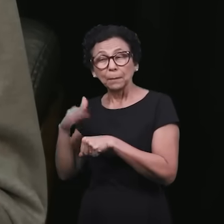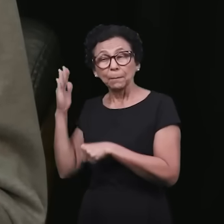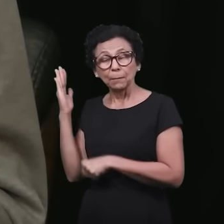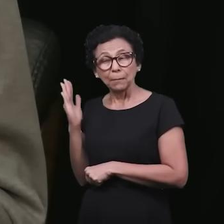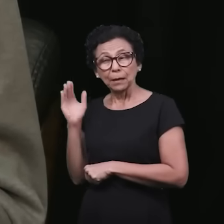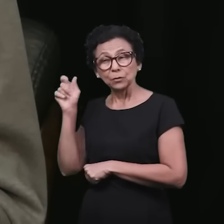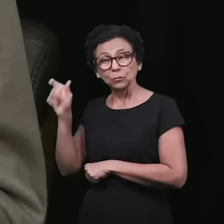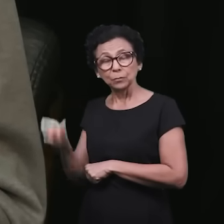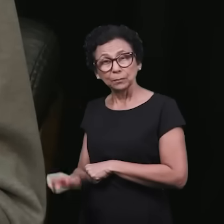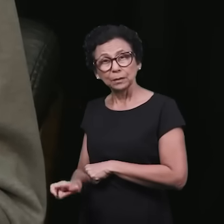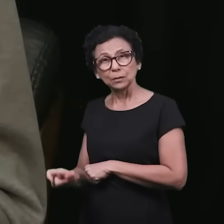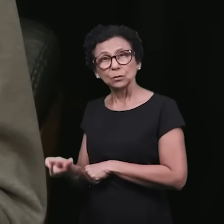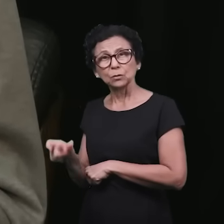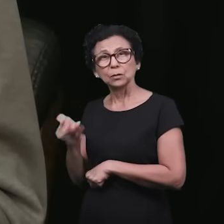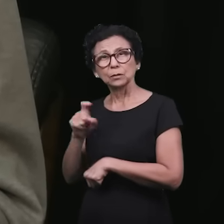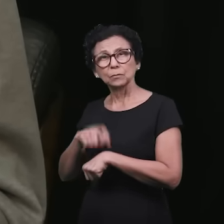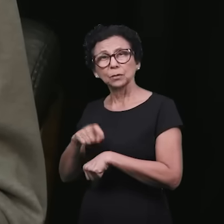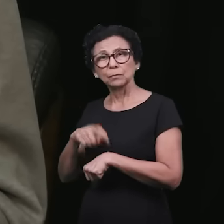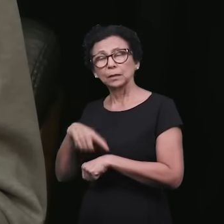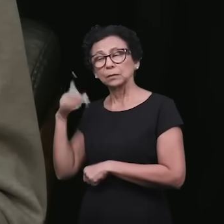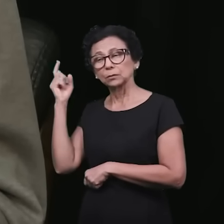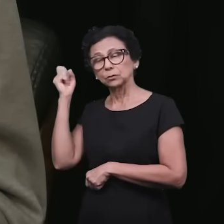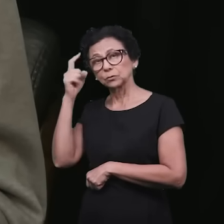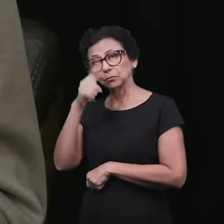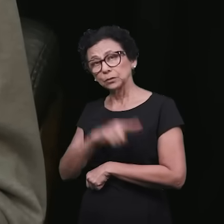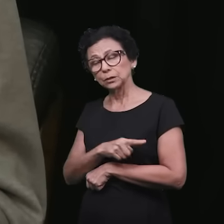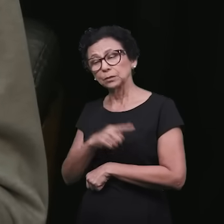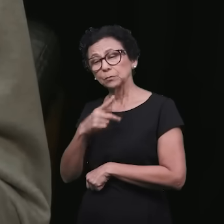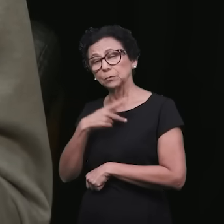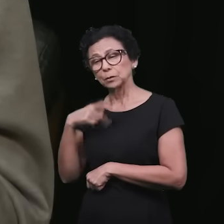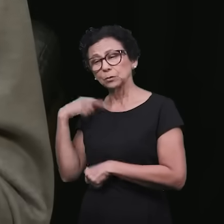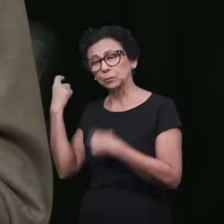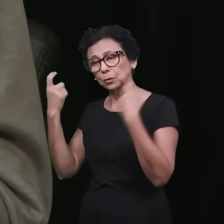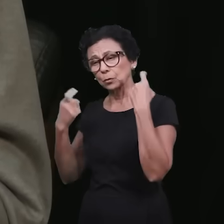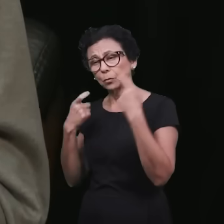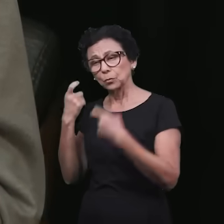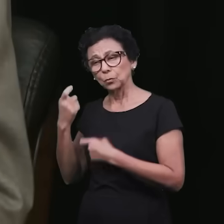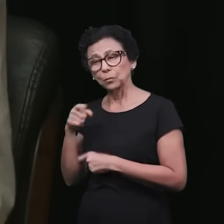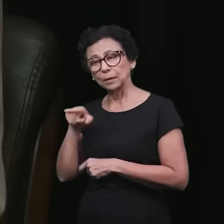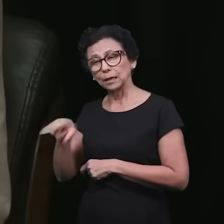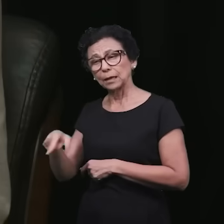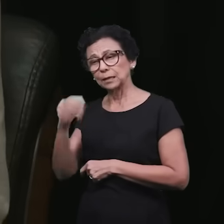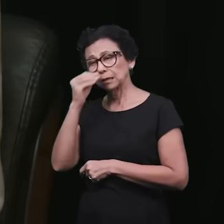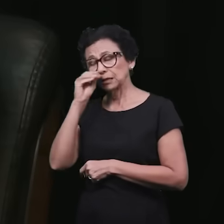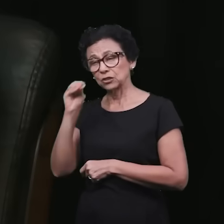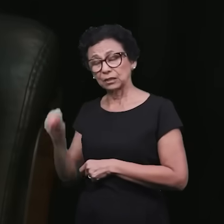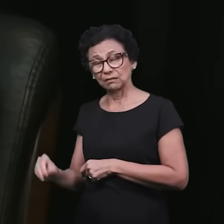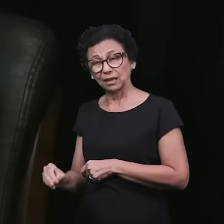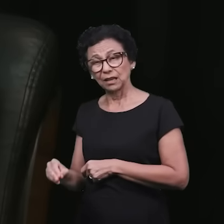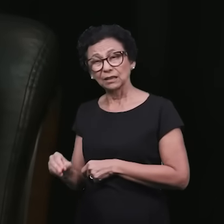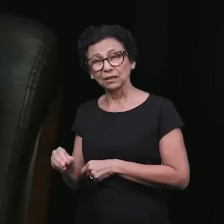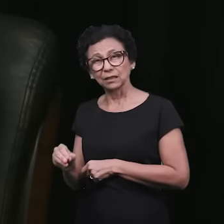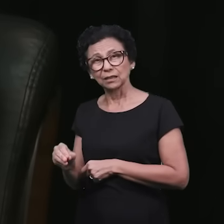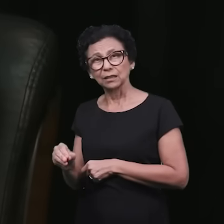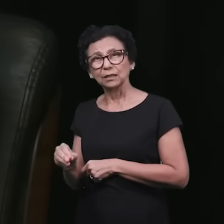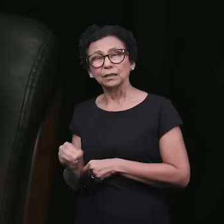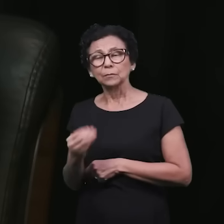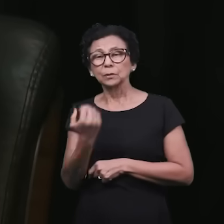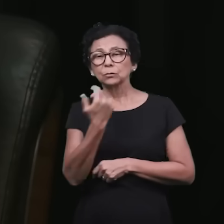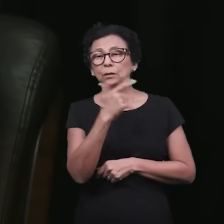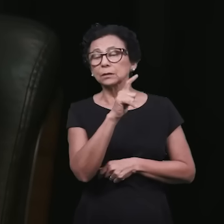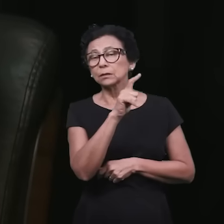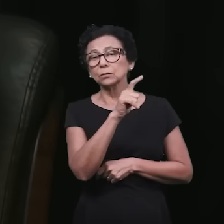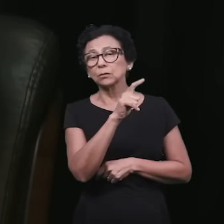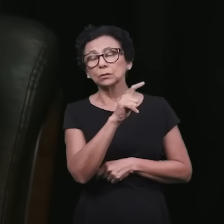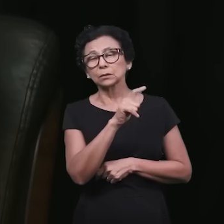está fraca, que ela está disciplinada, que ela está rejeitada, ela que pensa assim, do que muitas vezes das outras ovelhas,